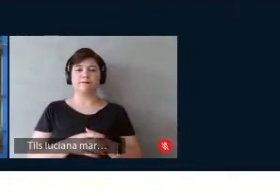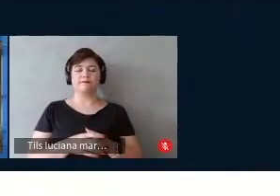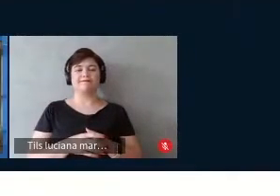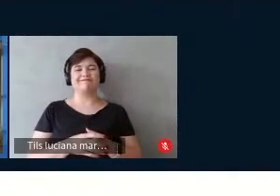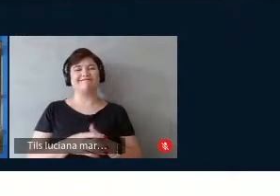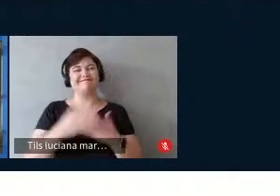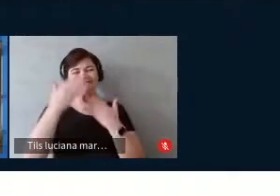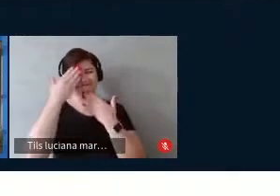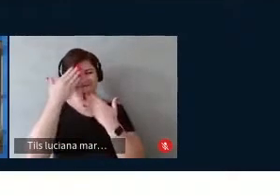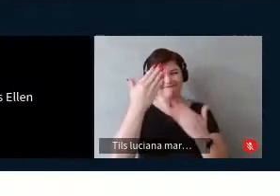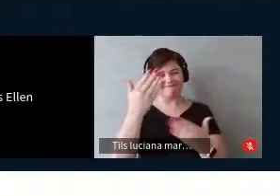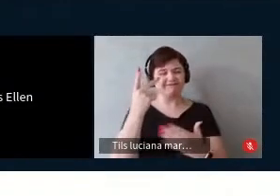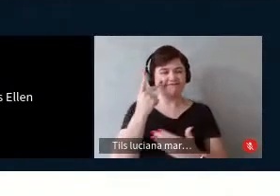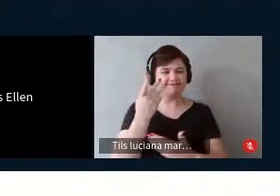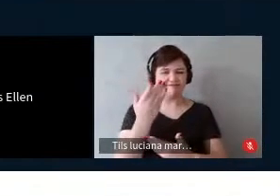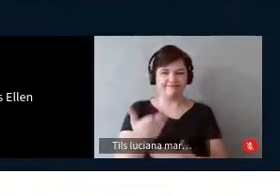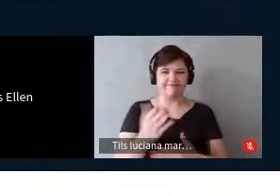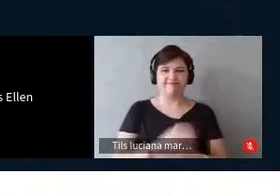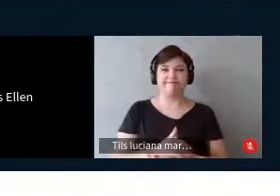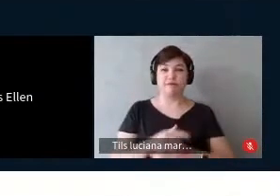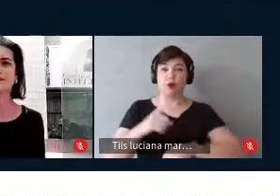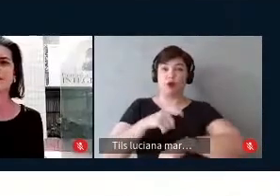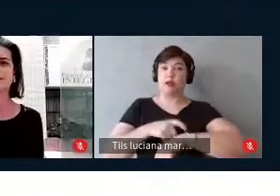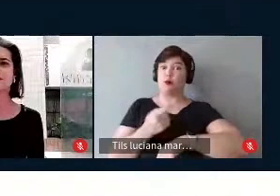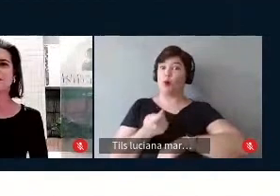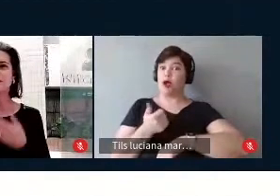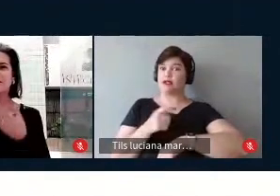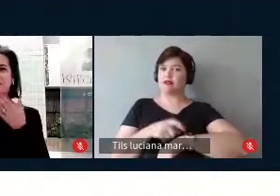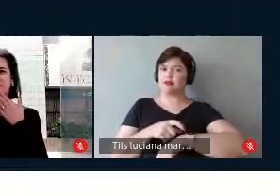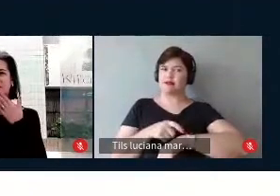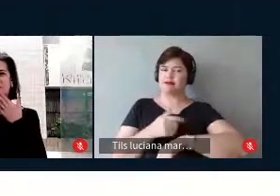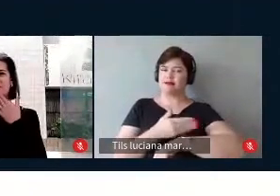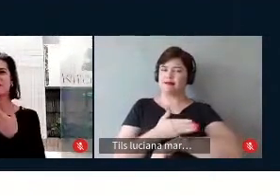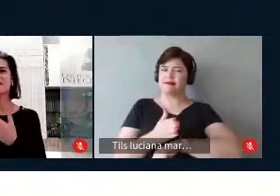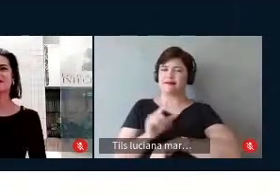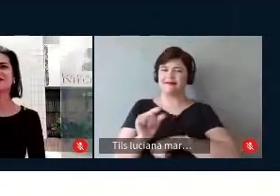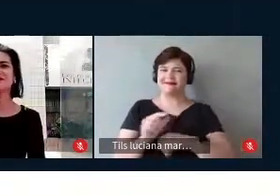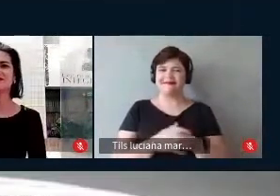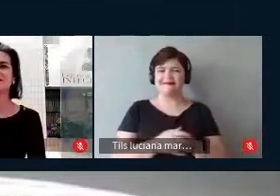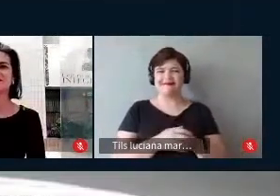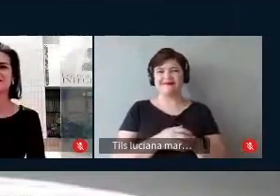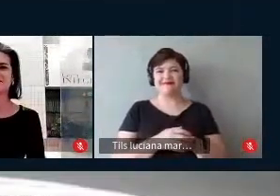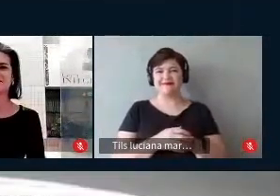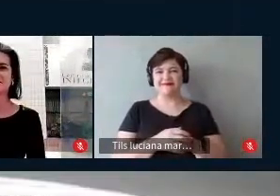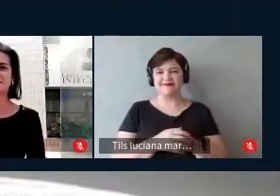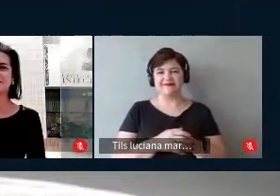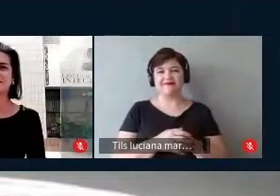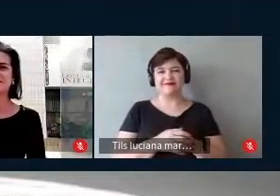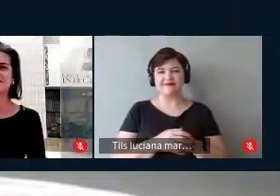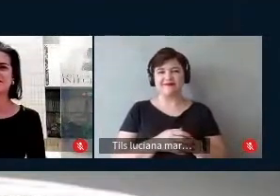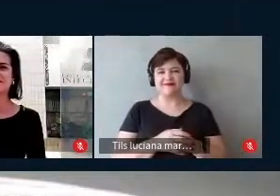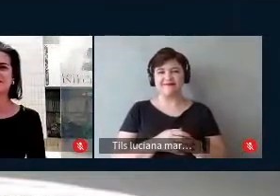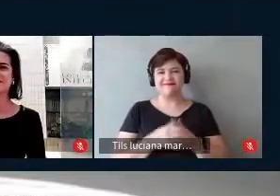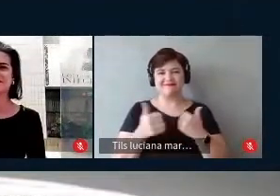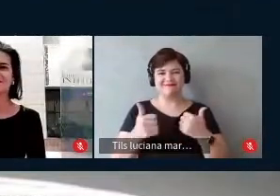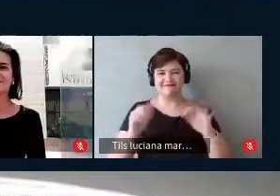Obrigada, Pierre. No tempo, quase. Perfeito. Gravado.